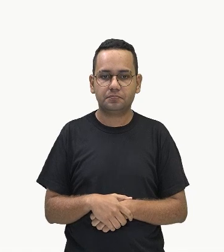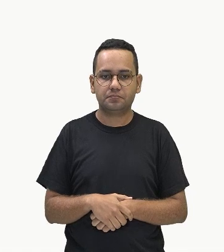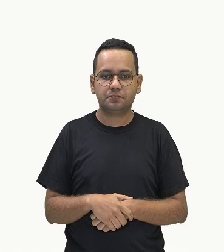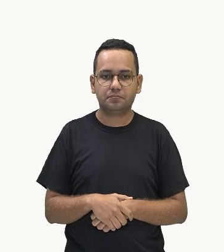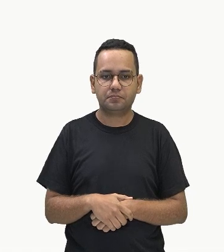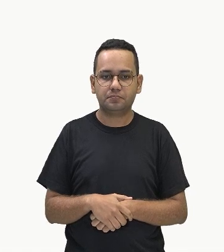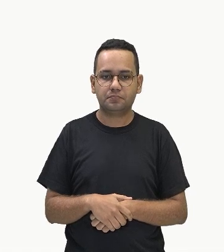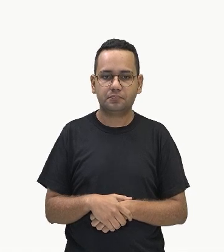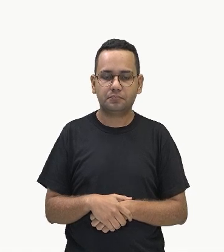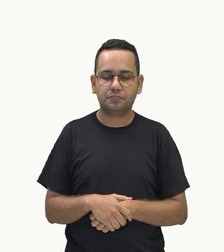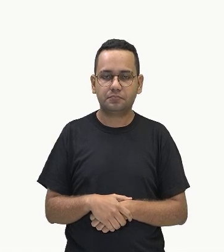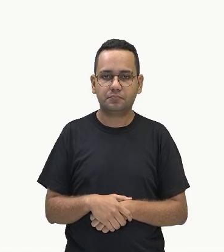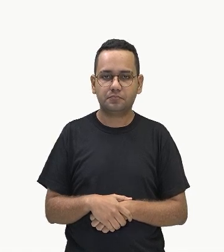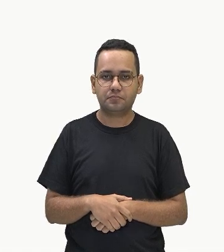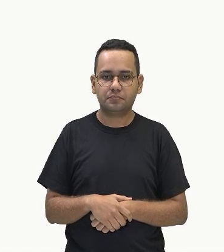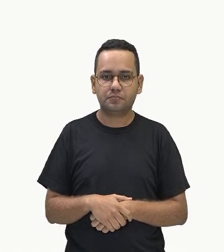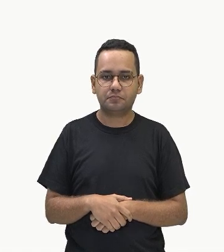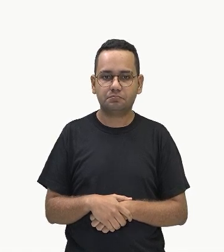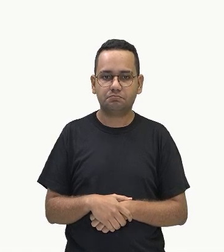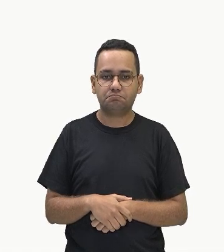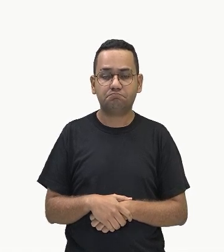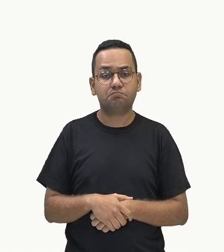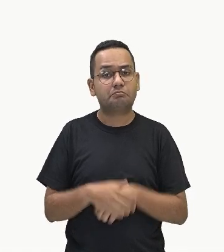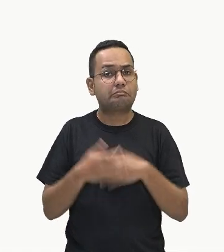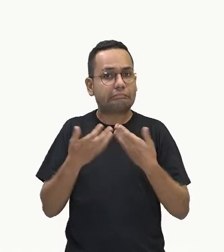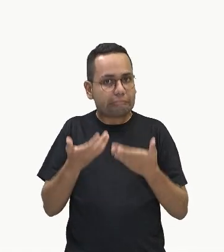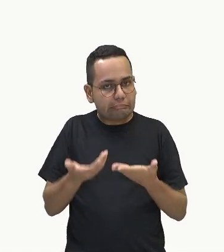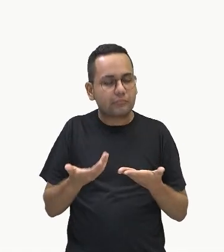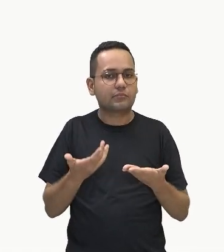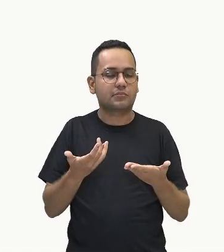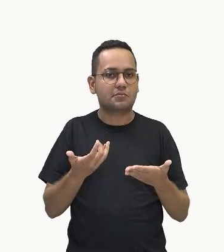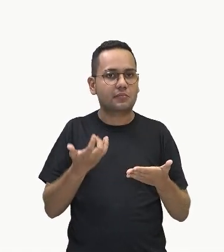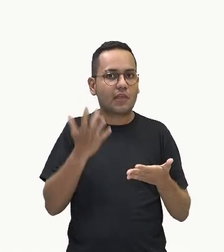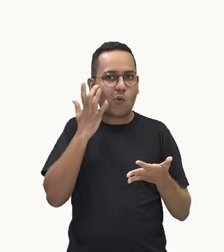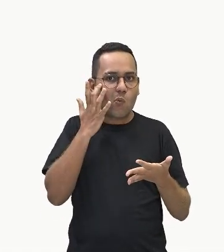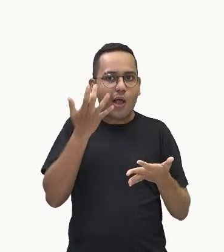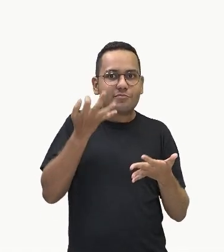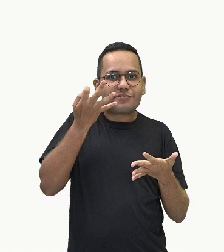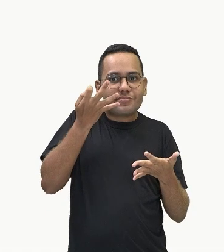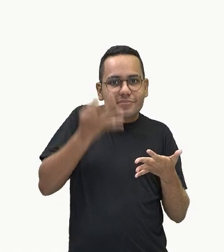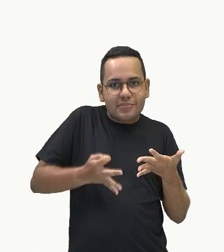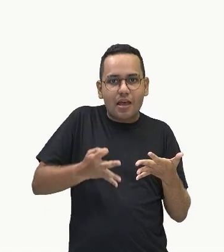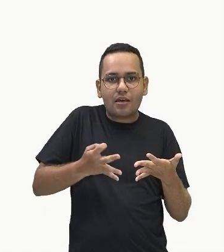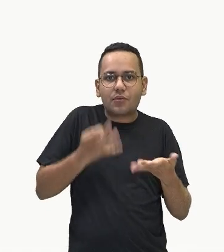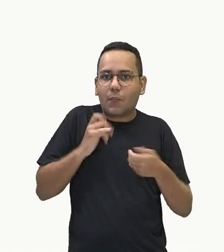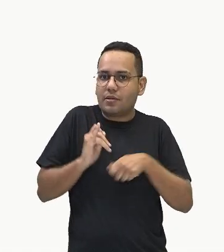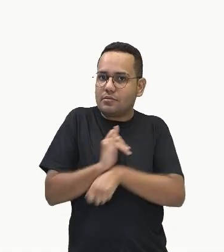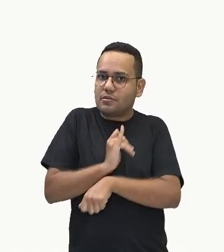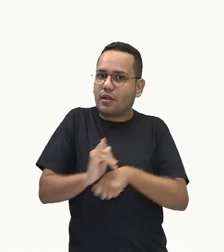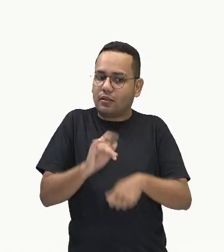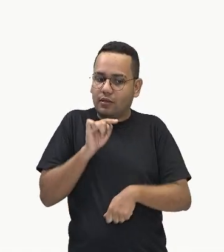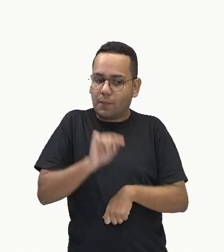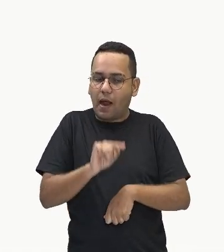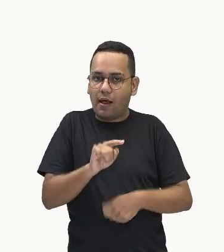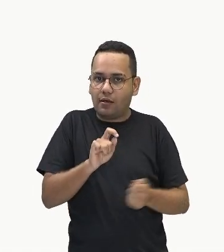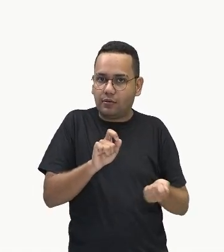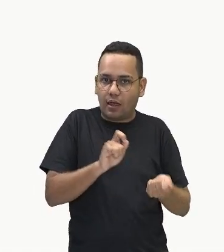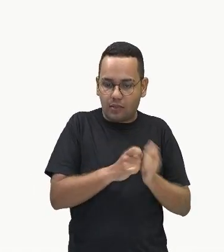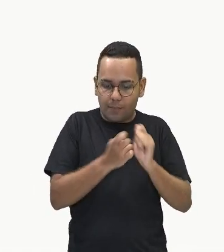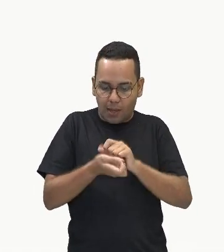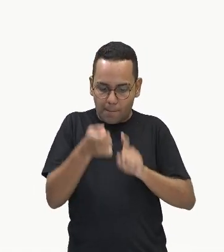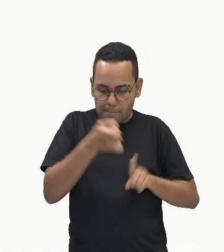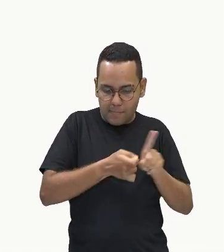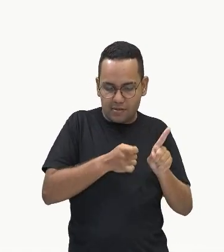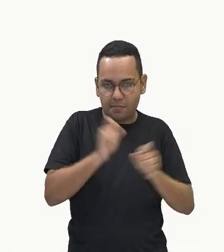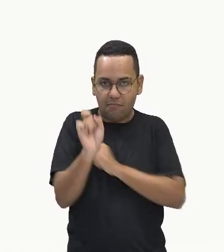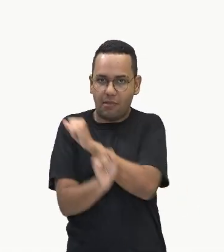Ok? Eu particularmente acho que foi mais fácil a gente converter